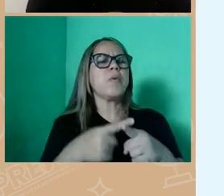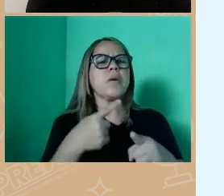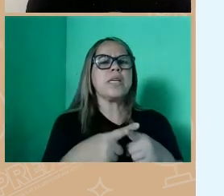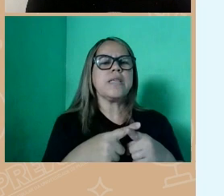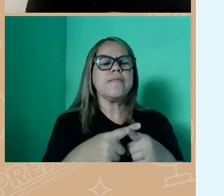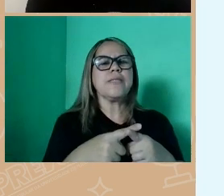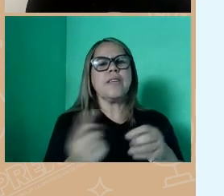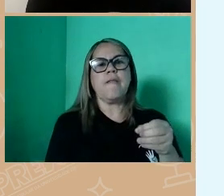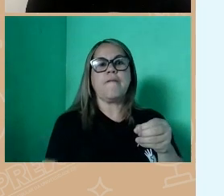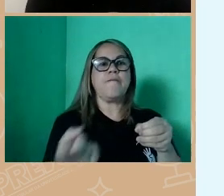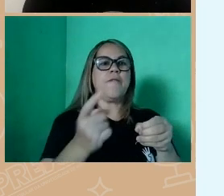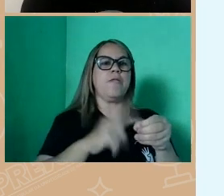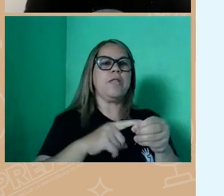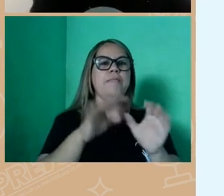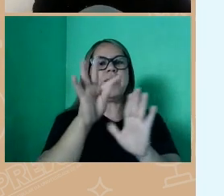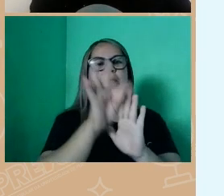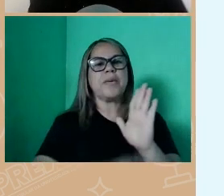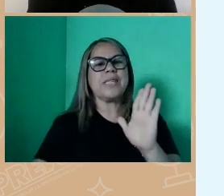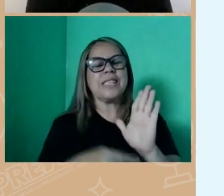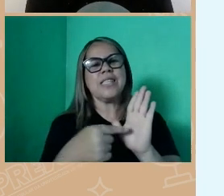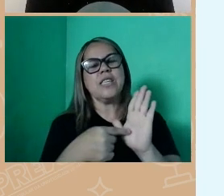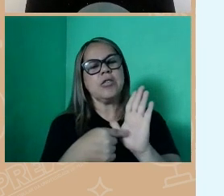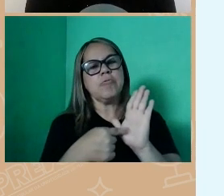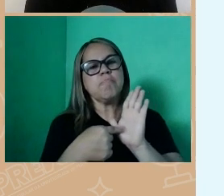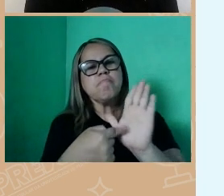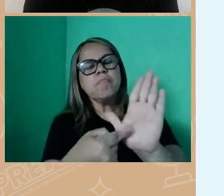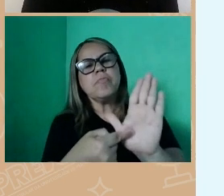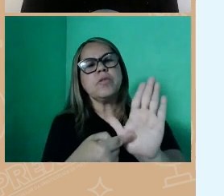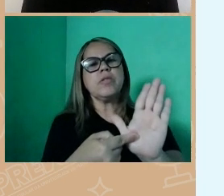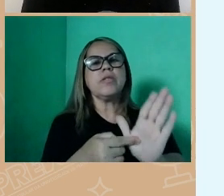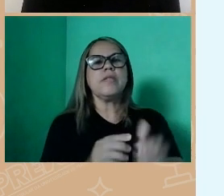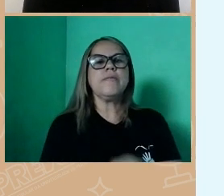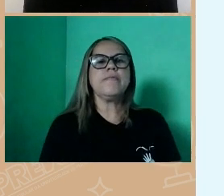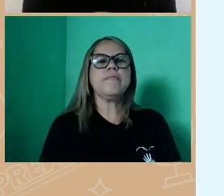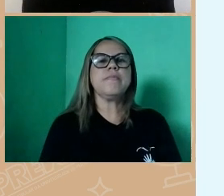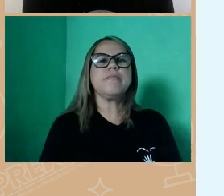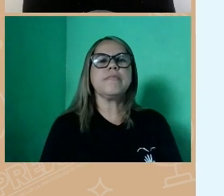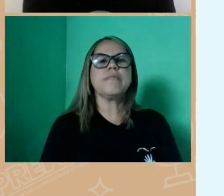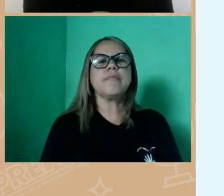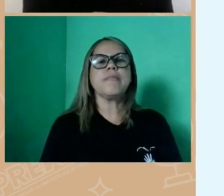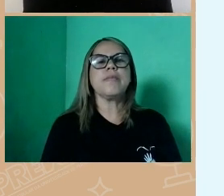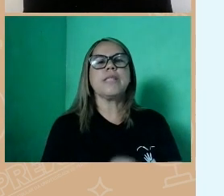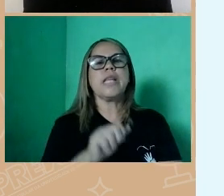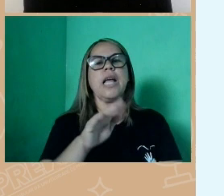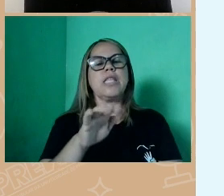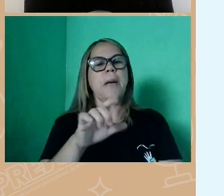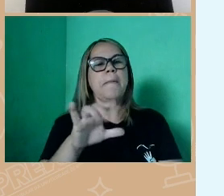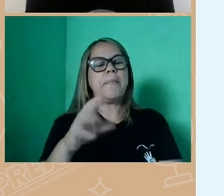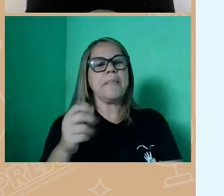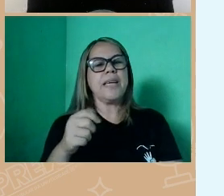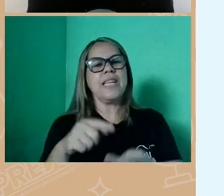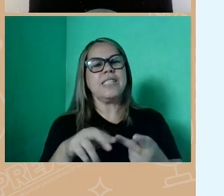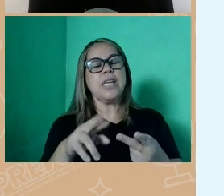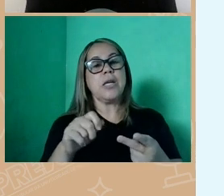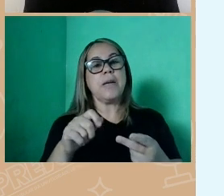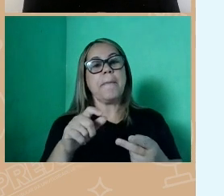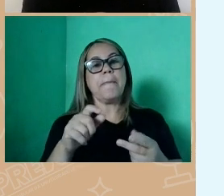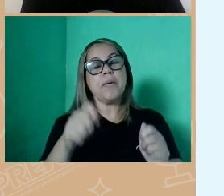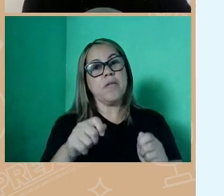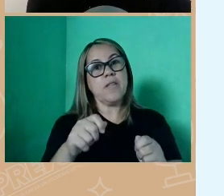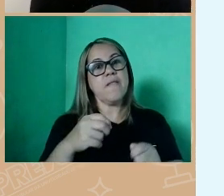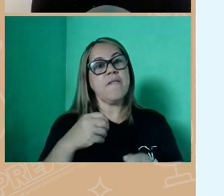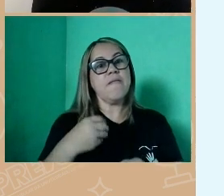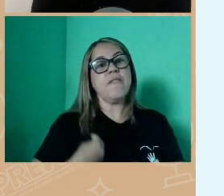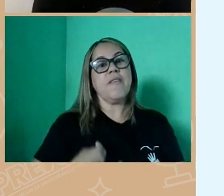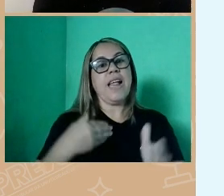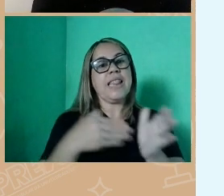A gente volta aqui para o texto, para demonstrar. As abelhas rainhas podem viver até 10 anos e tem